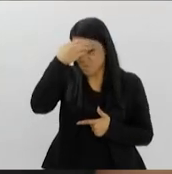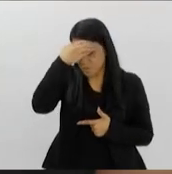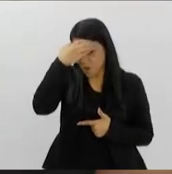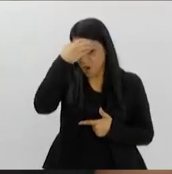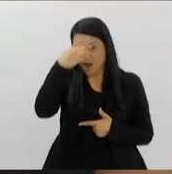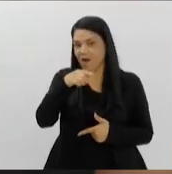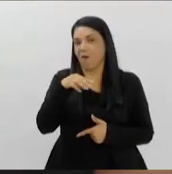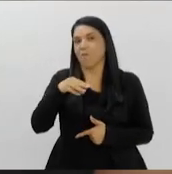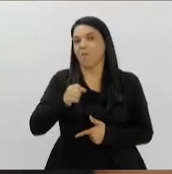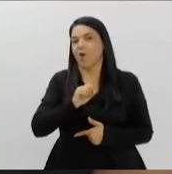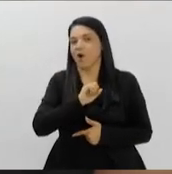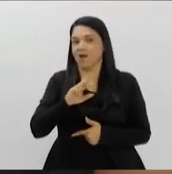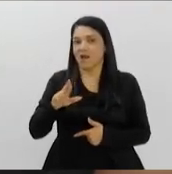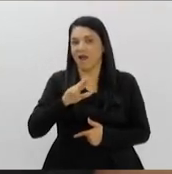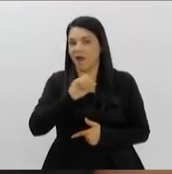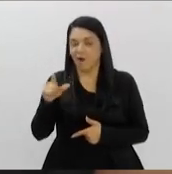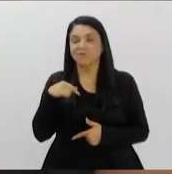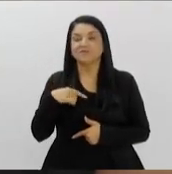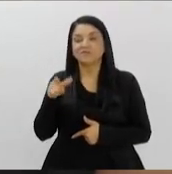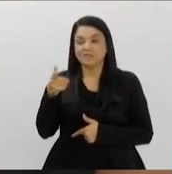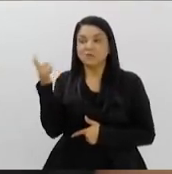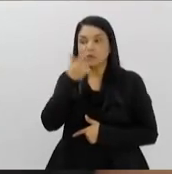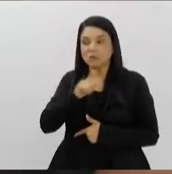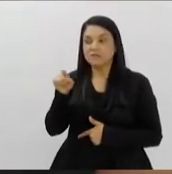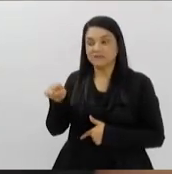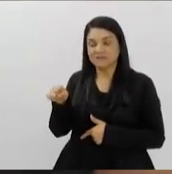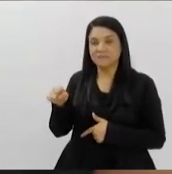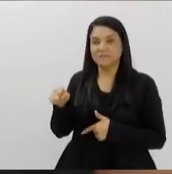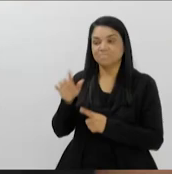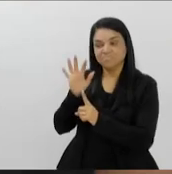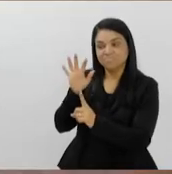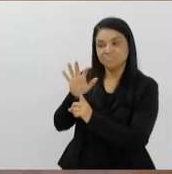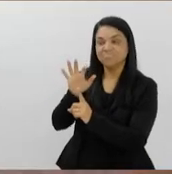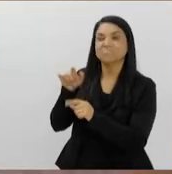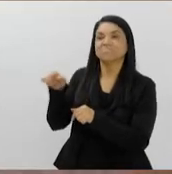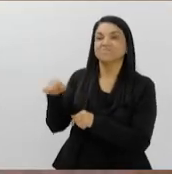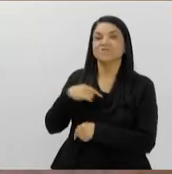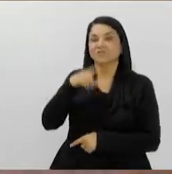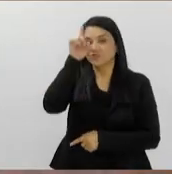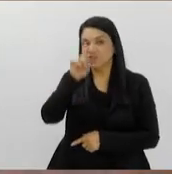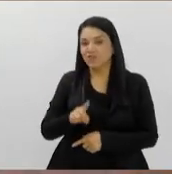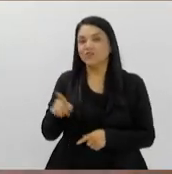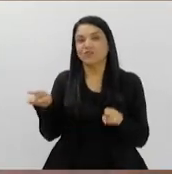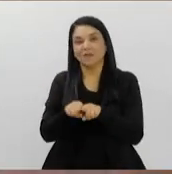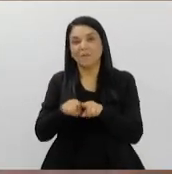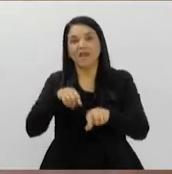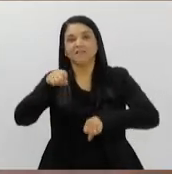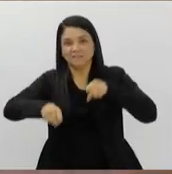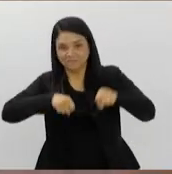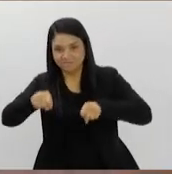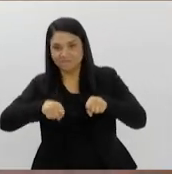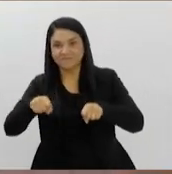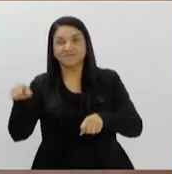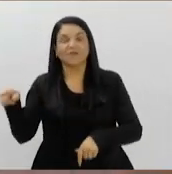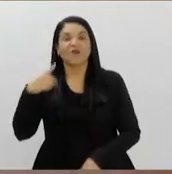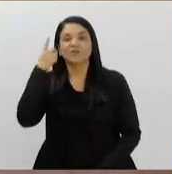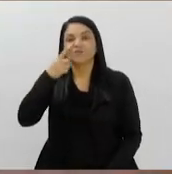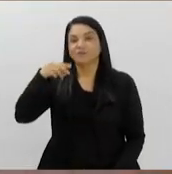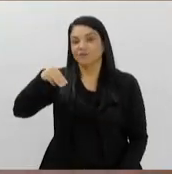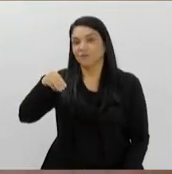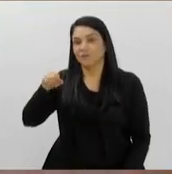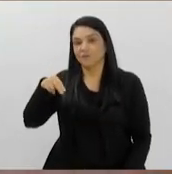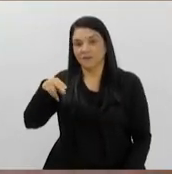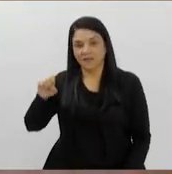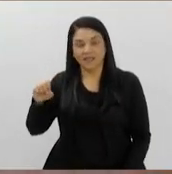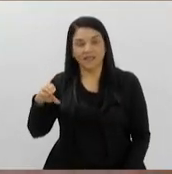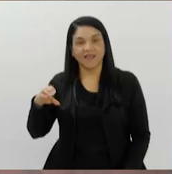você convencer o nosso diretor-geral a levantar uns dois pneus lá no dia com você. Aí não tem como, mas, ó, o Mink já falou que está caminhando uma